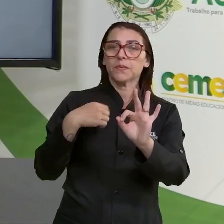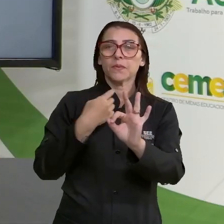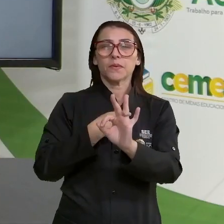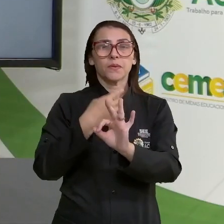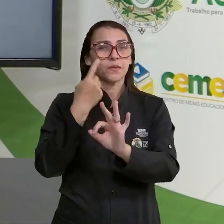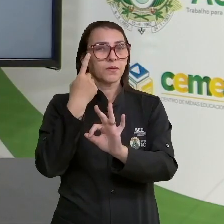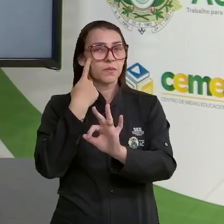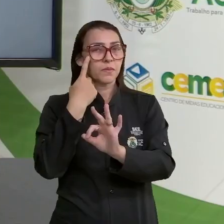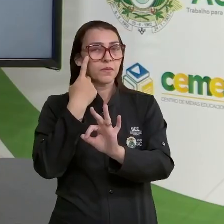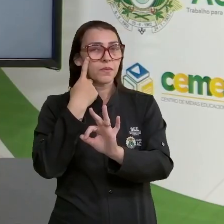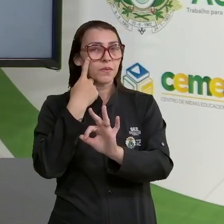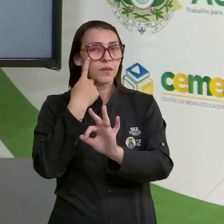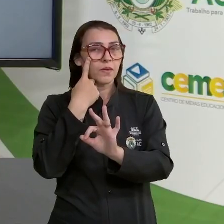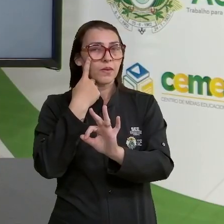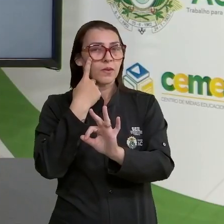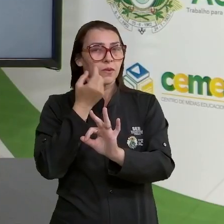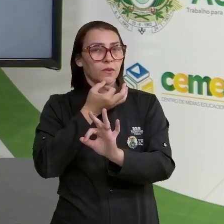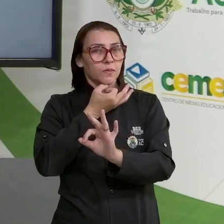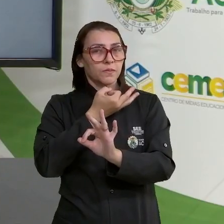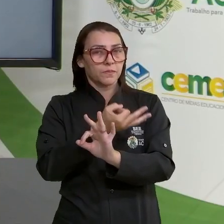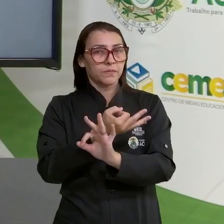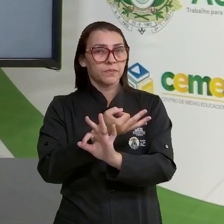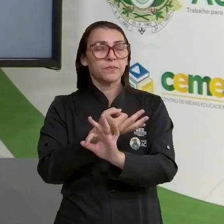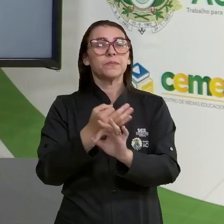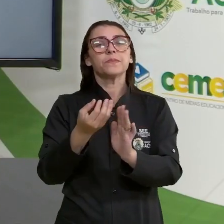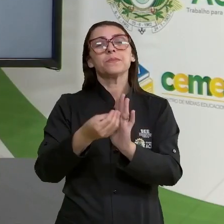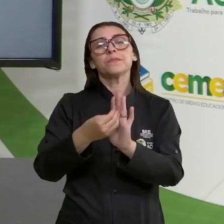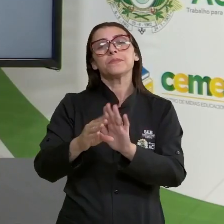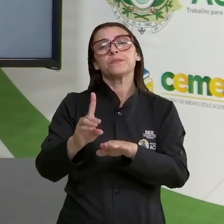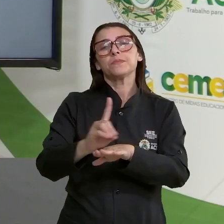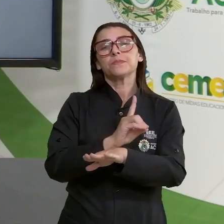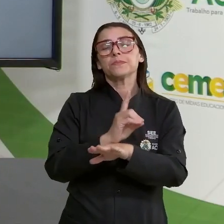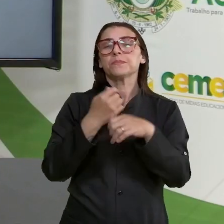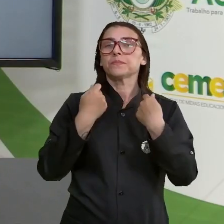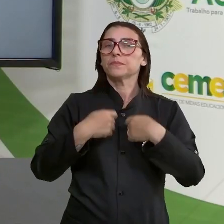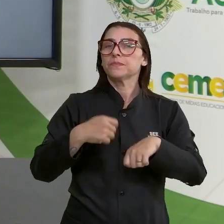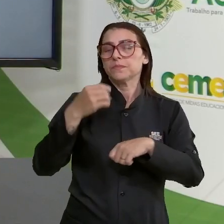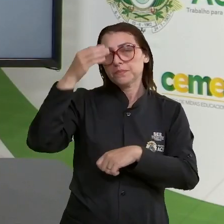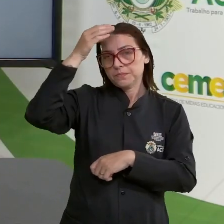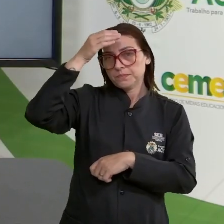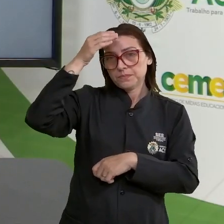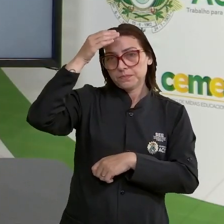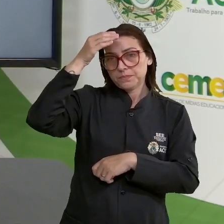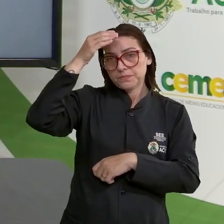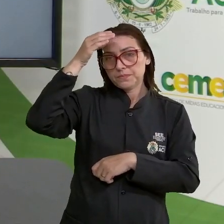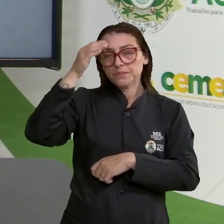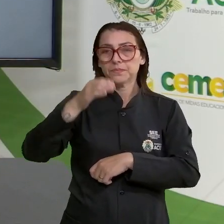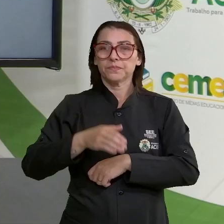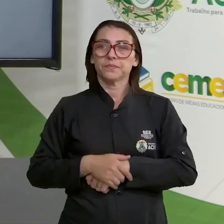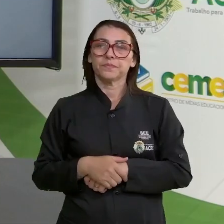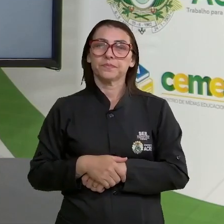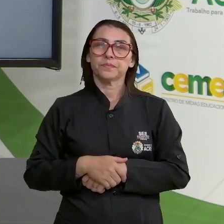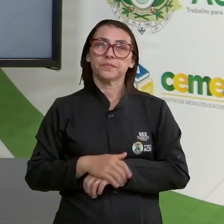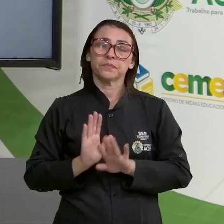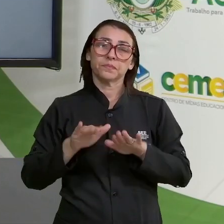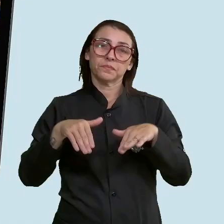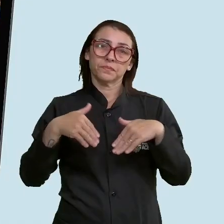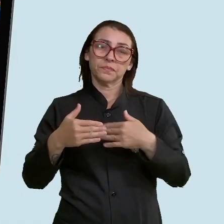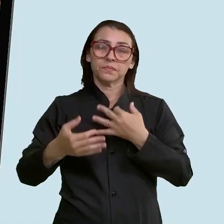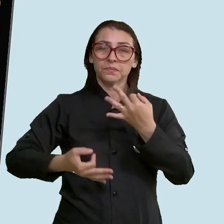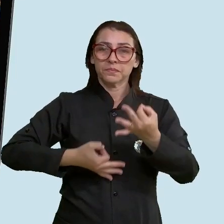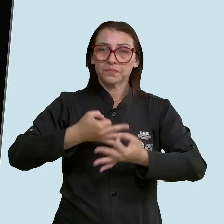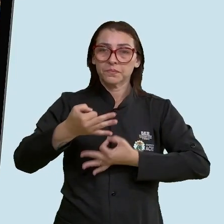olhar sobre as mídias digitais e a gente precisa estar consciente disso. Então, quais são os